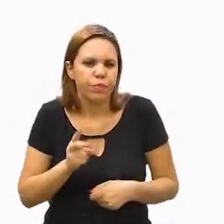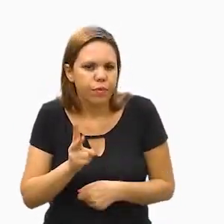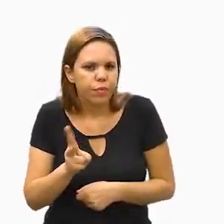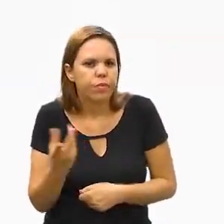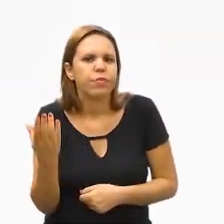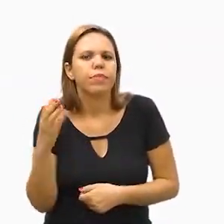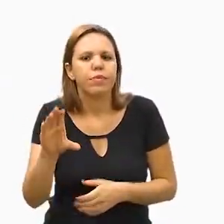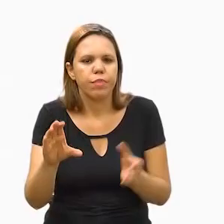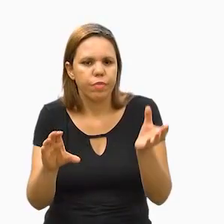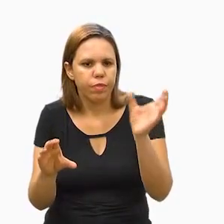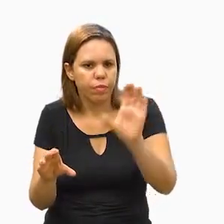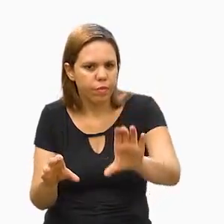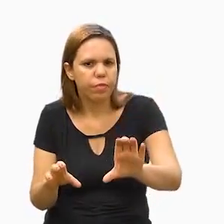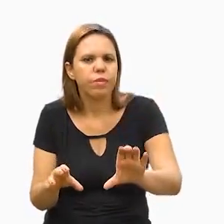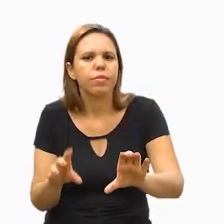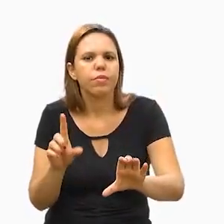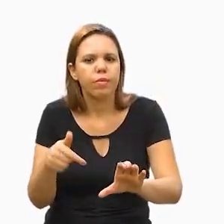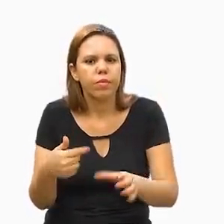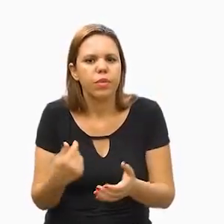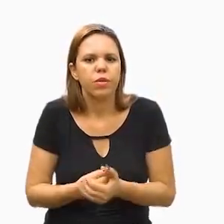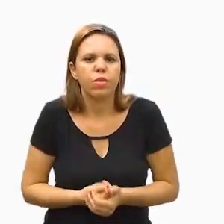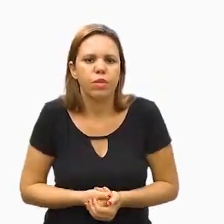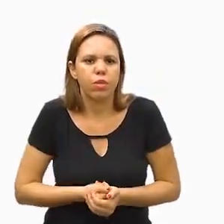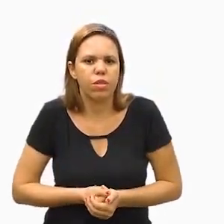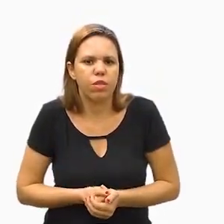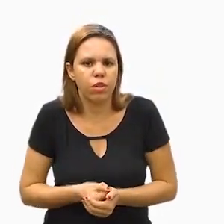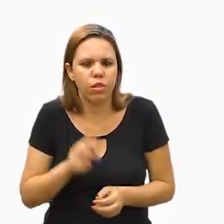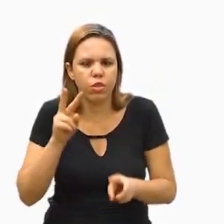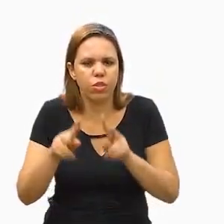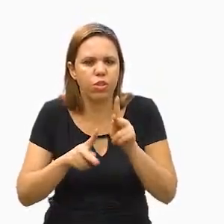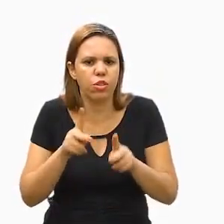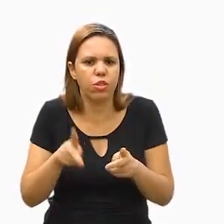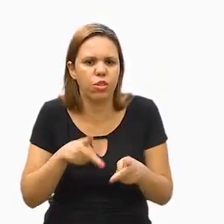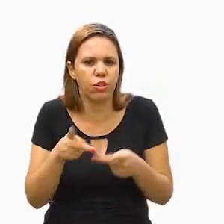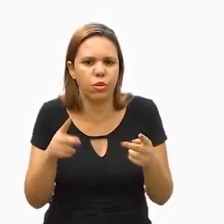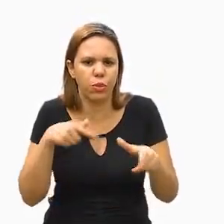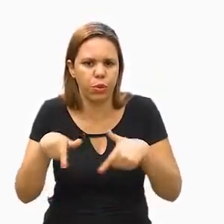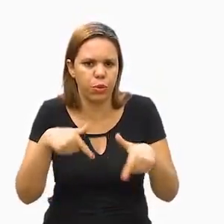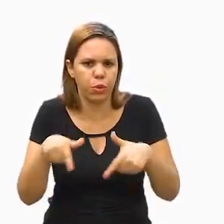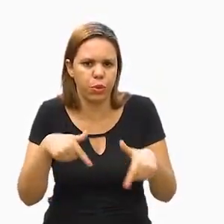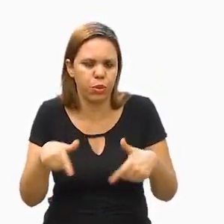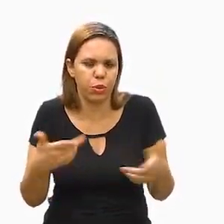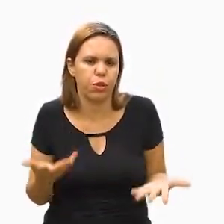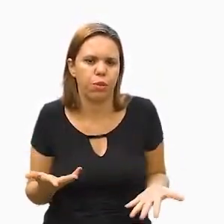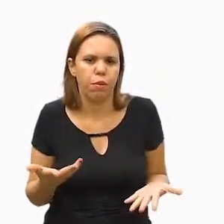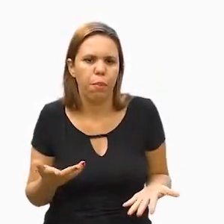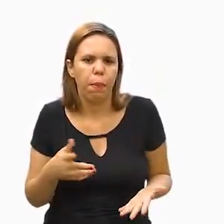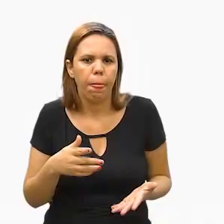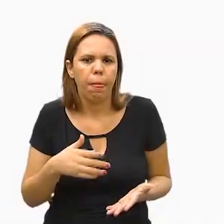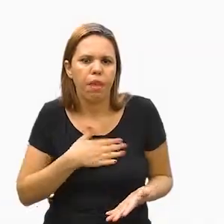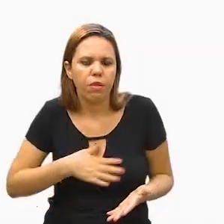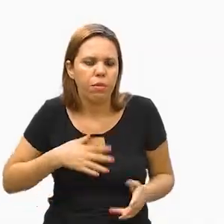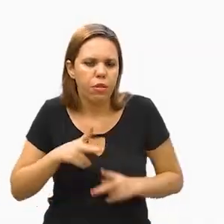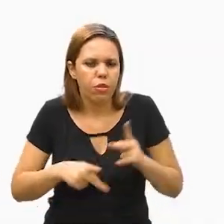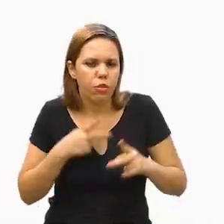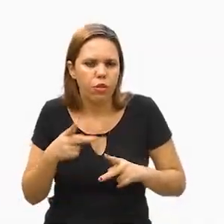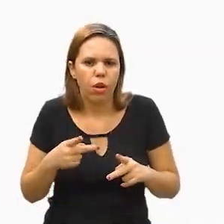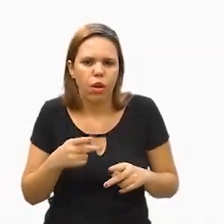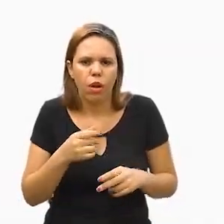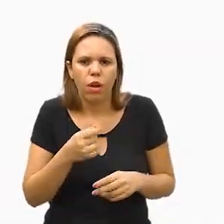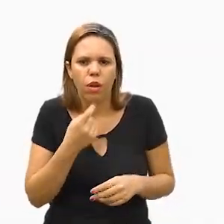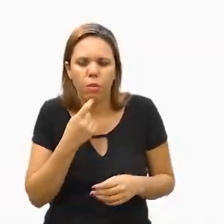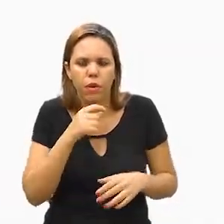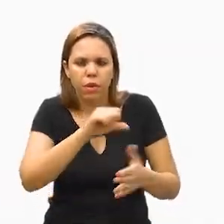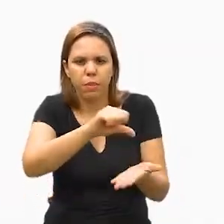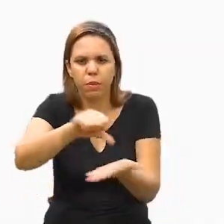estar postando no story. E eu vejo lá as pessoas olhando o trabalho e curtindo, pessoas de toda a região de Campinas,